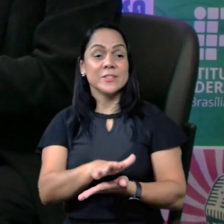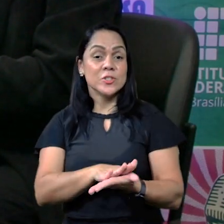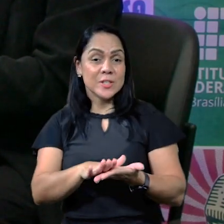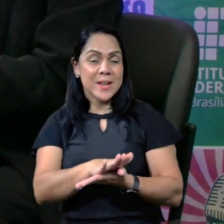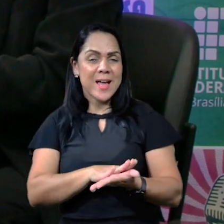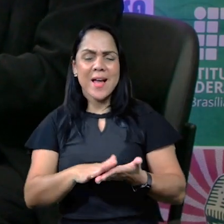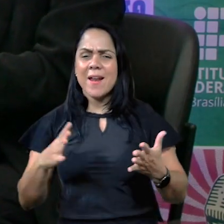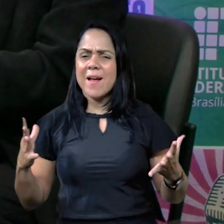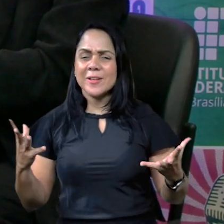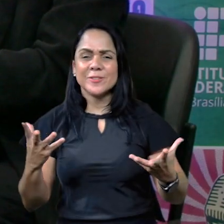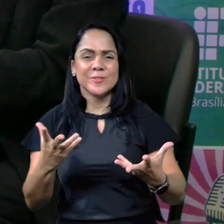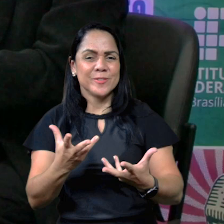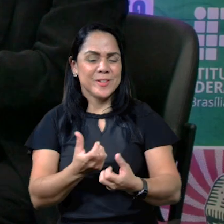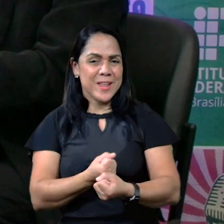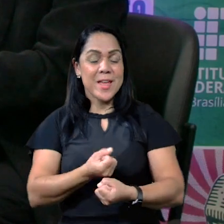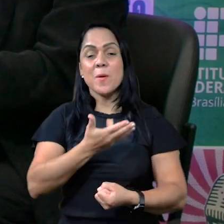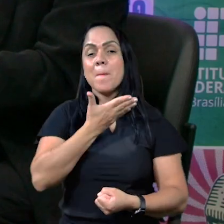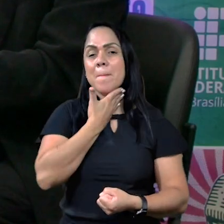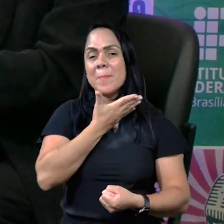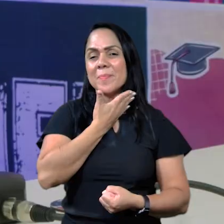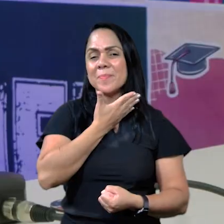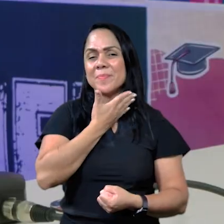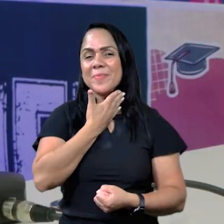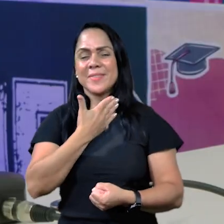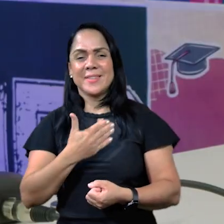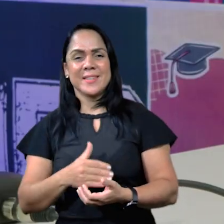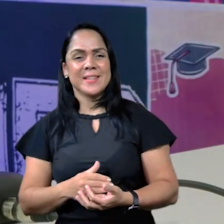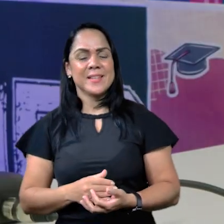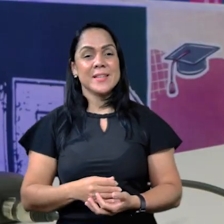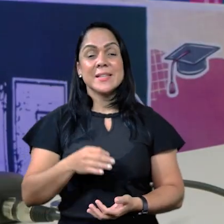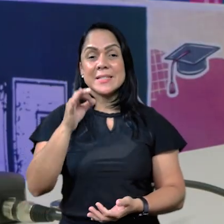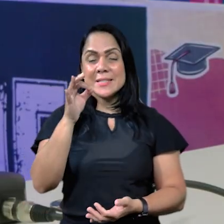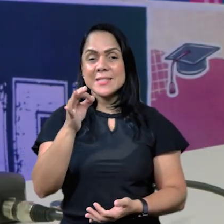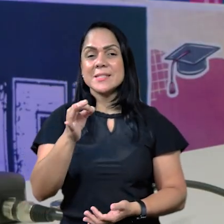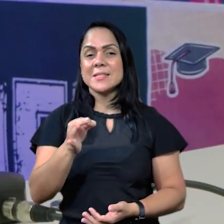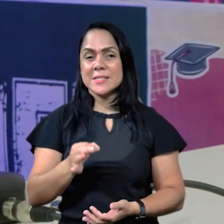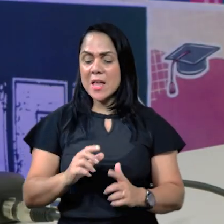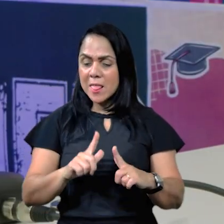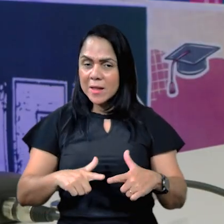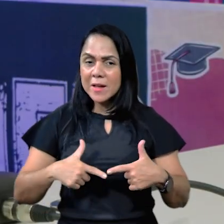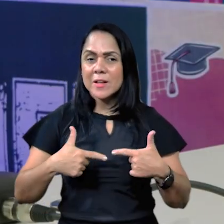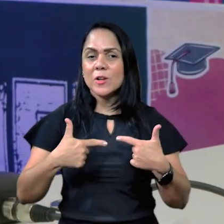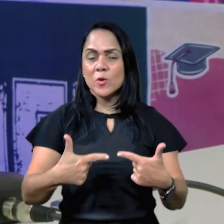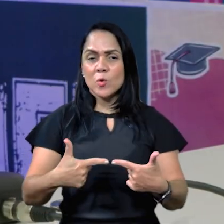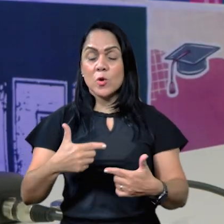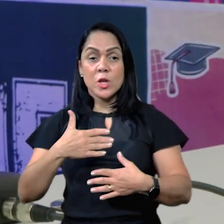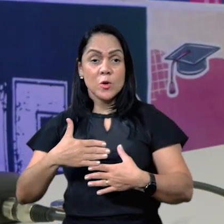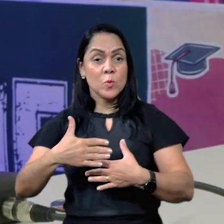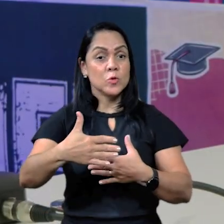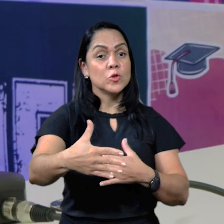amor. Adorei nosso bate-papo. Torço que dê certo as lutas aí e continue o